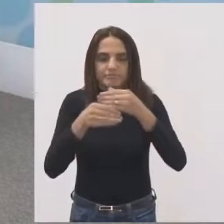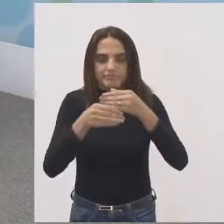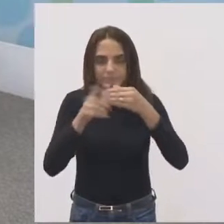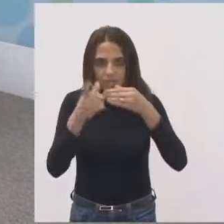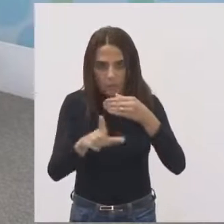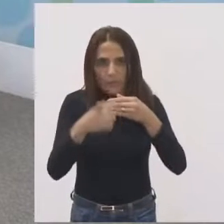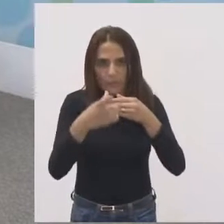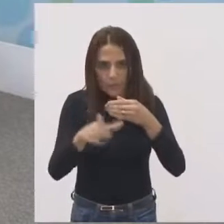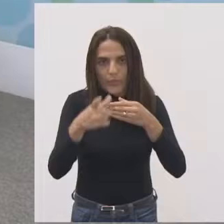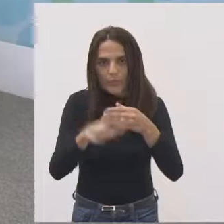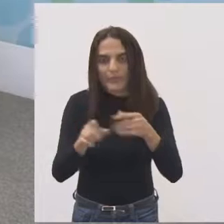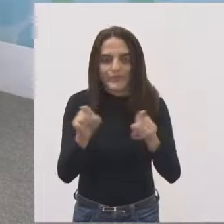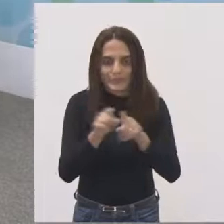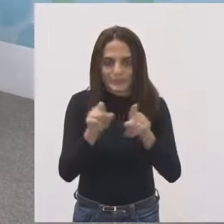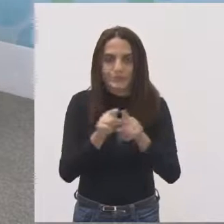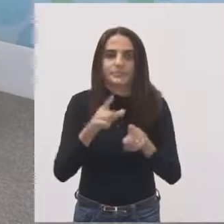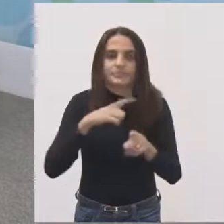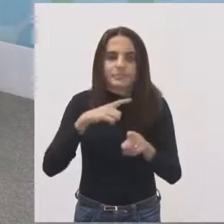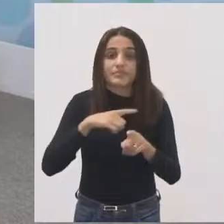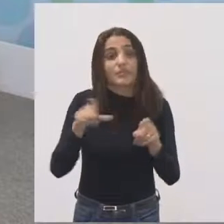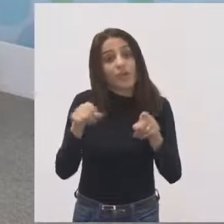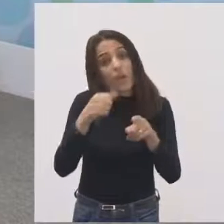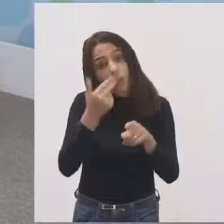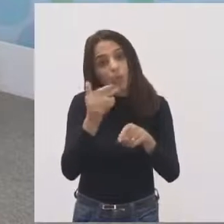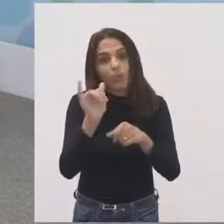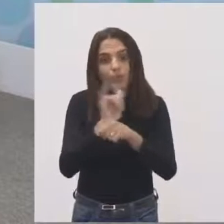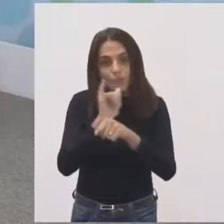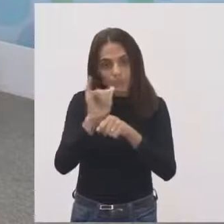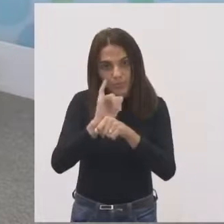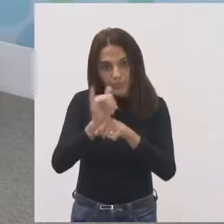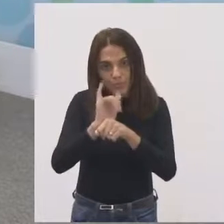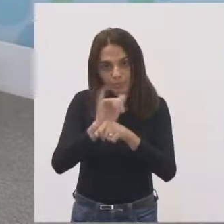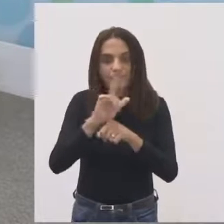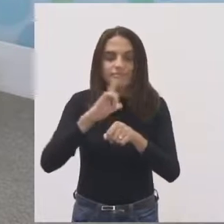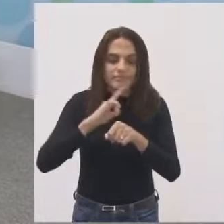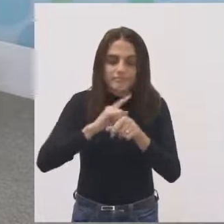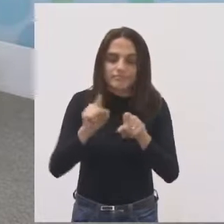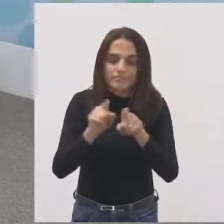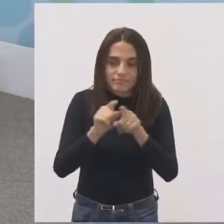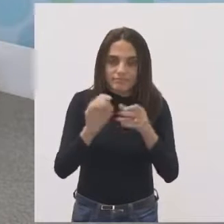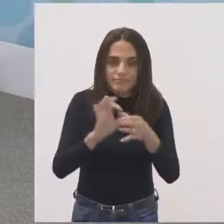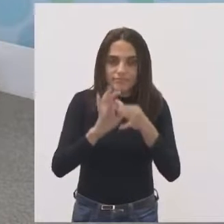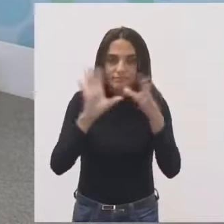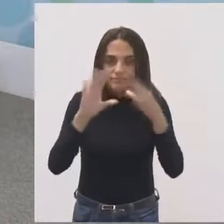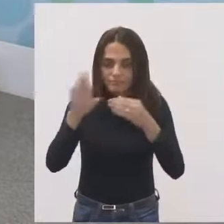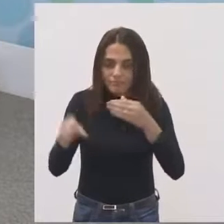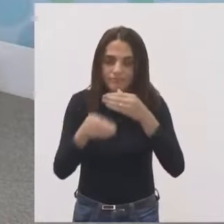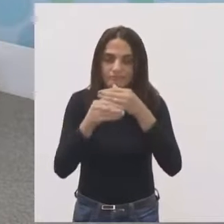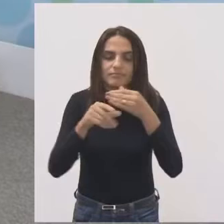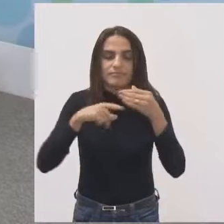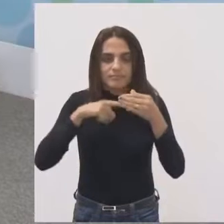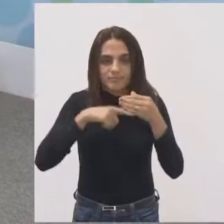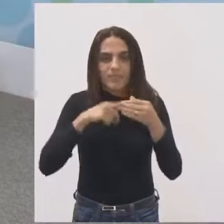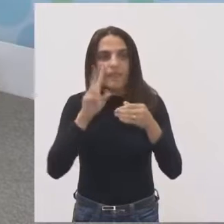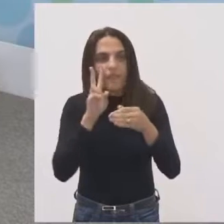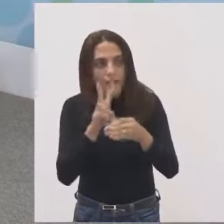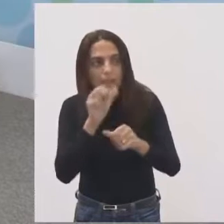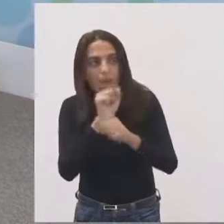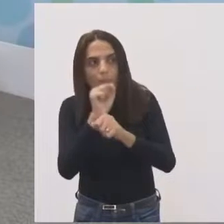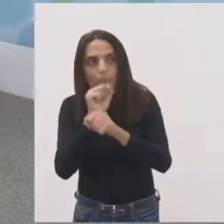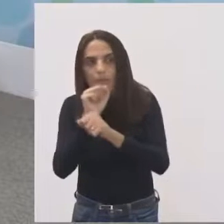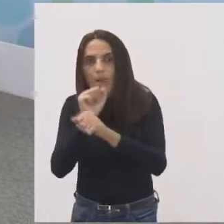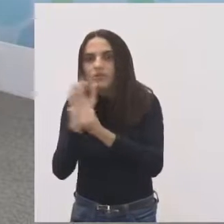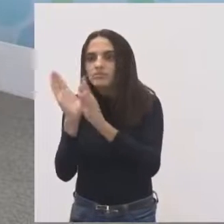também, né, lá no YouTube, que vai ficar gravado. E aí vocês conseguem assistir ponto a ponto e parando e olhando essa